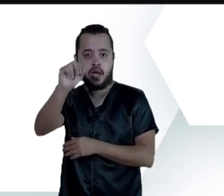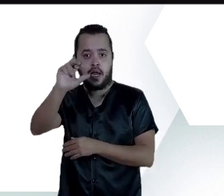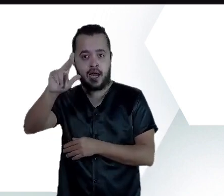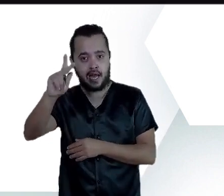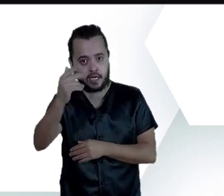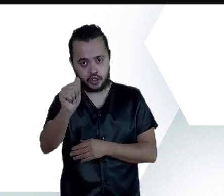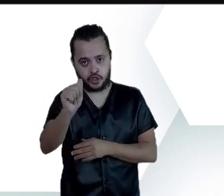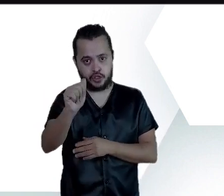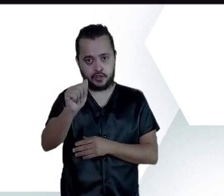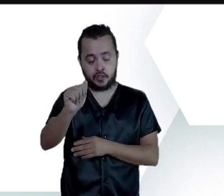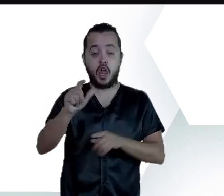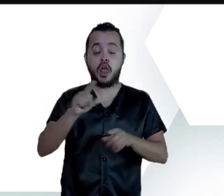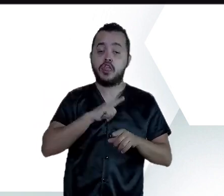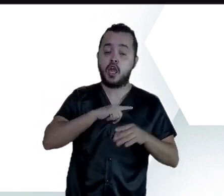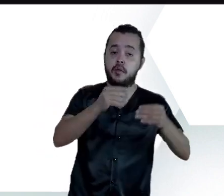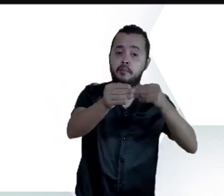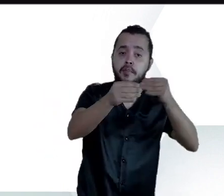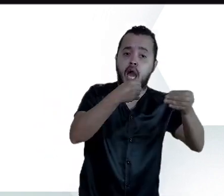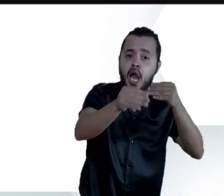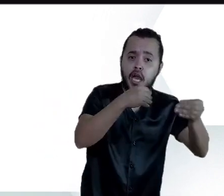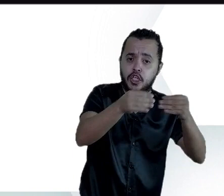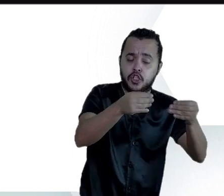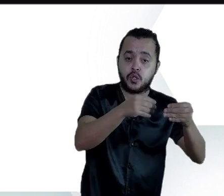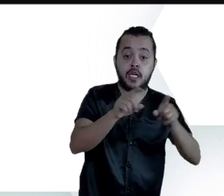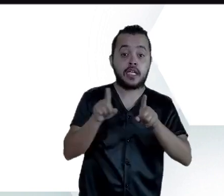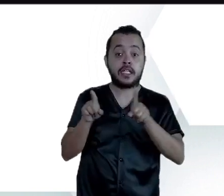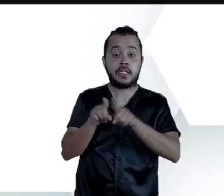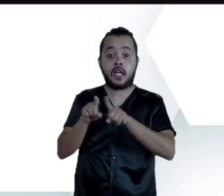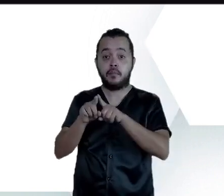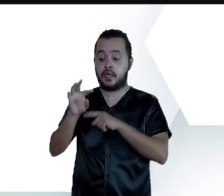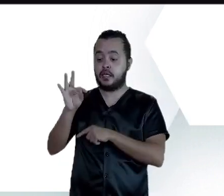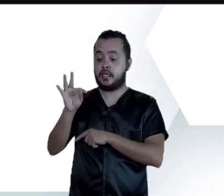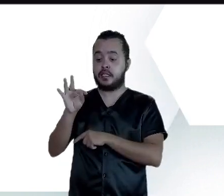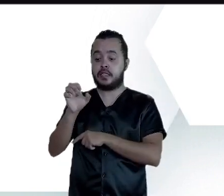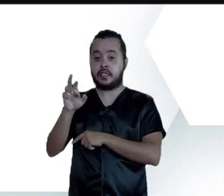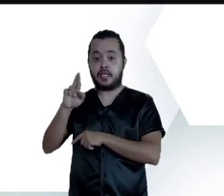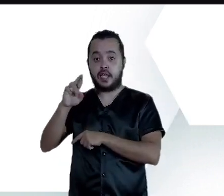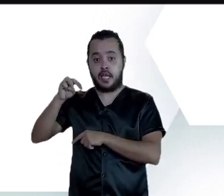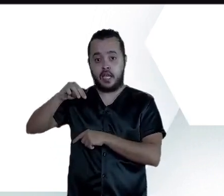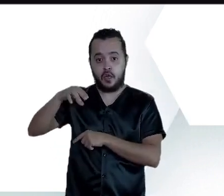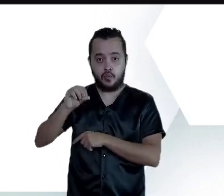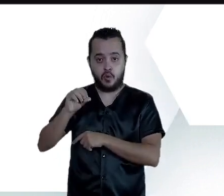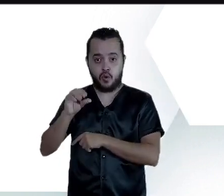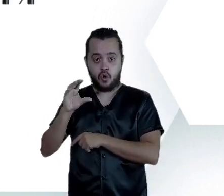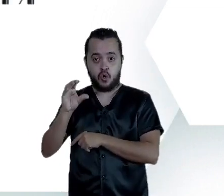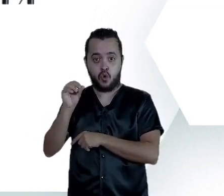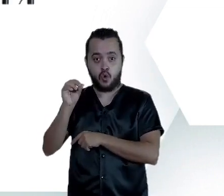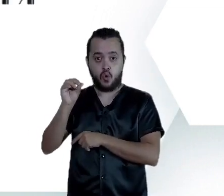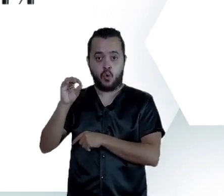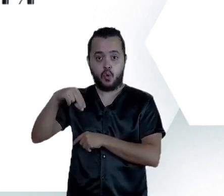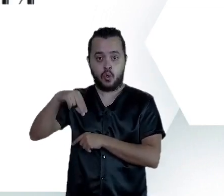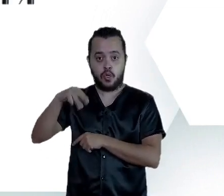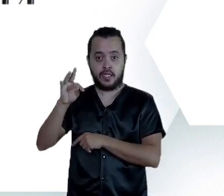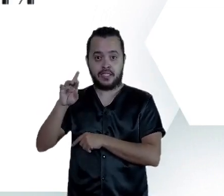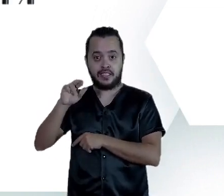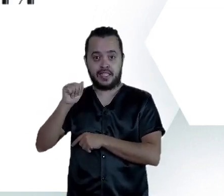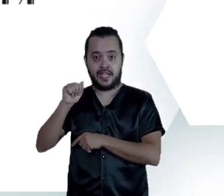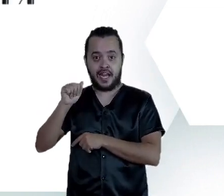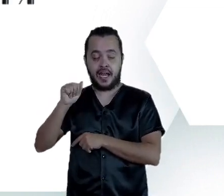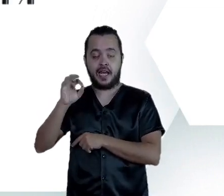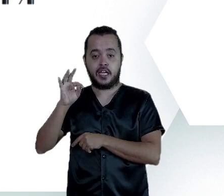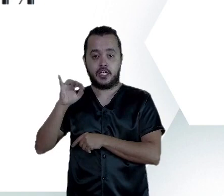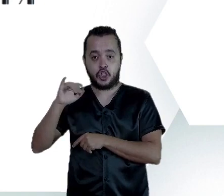fita isolante plástica e fita isolante termocontrátil, né? Então a variação que você vai